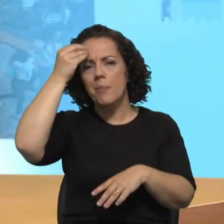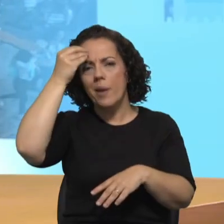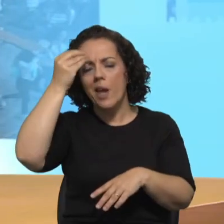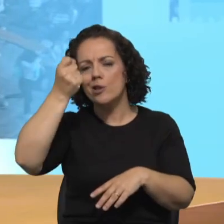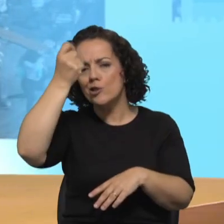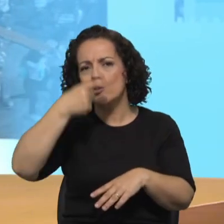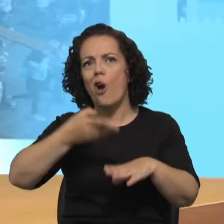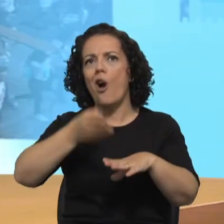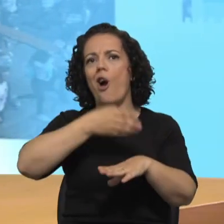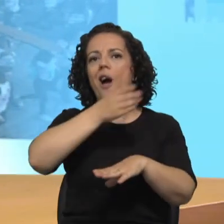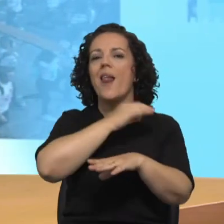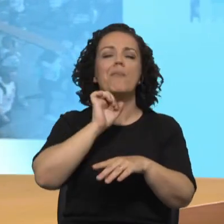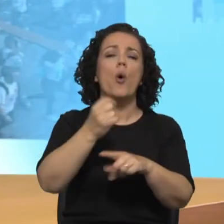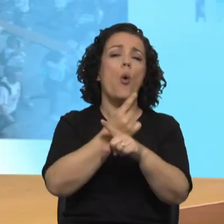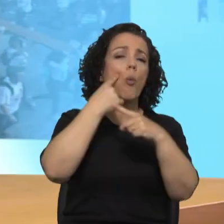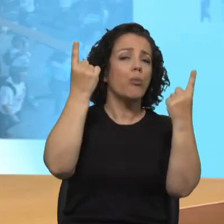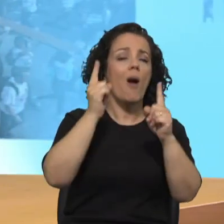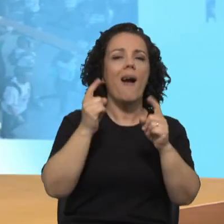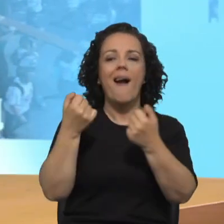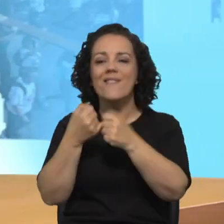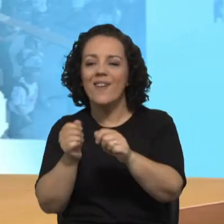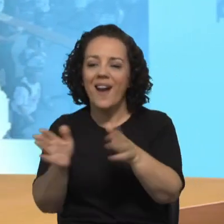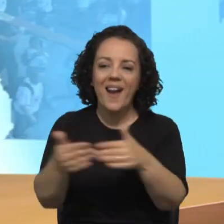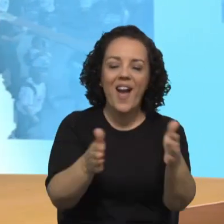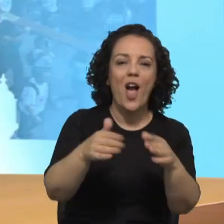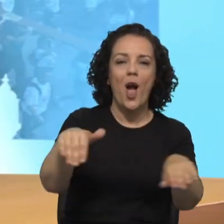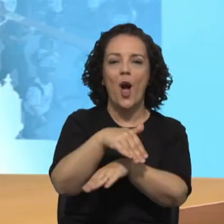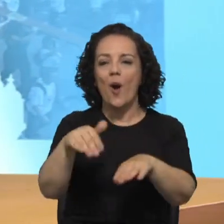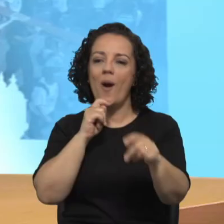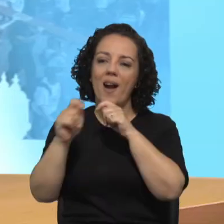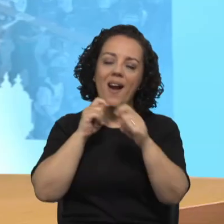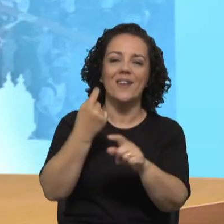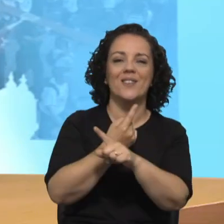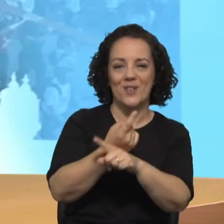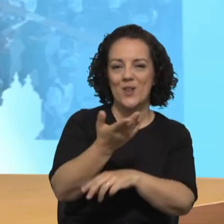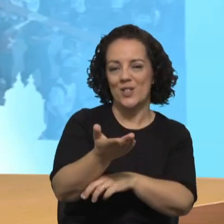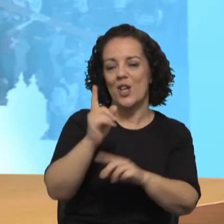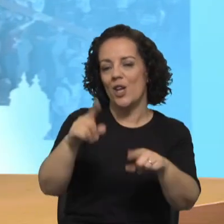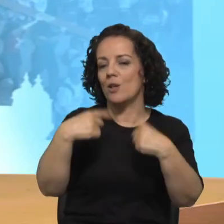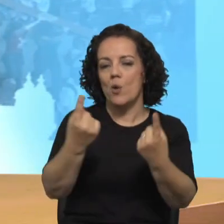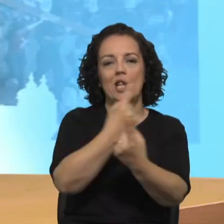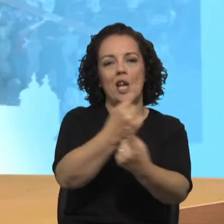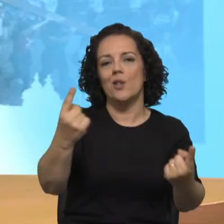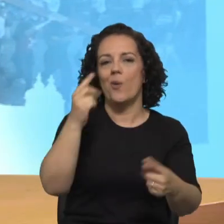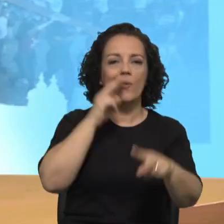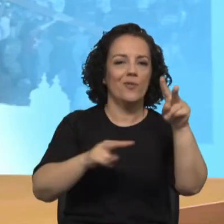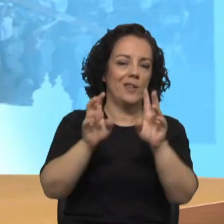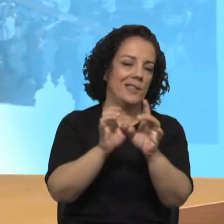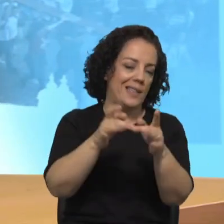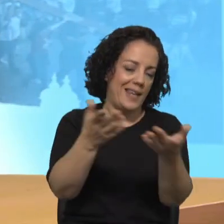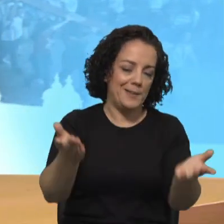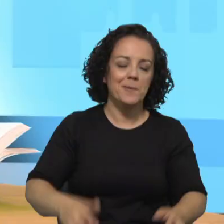mais episódios de bastidores e assim de reportagem de rua do que de conteúdos. Conteúdos fica depois, qualquer um pode ir ver depois à internet, se